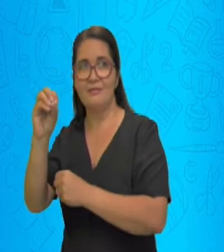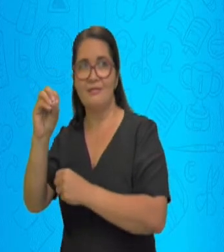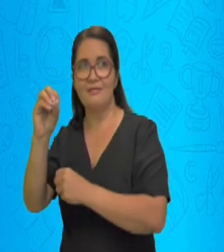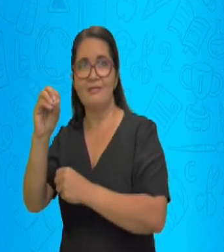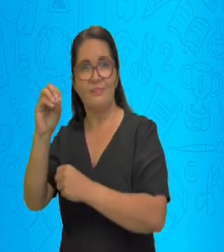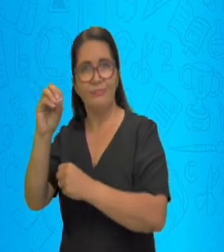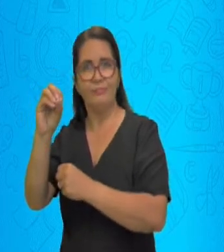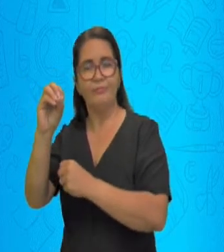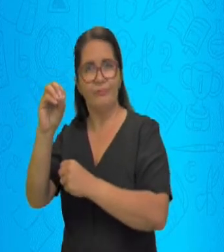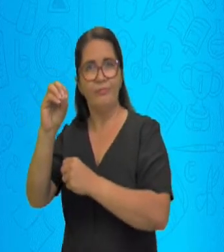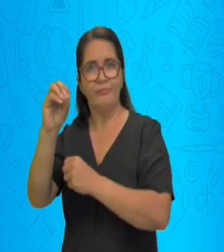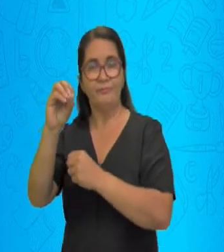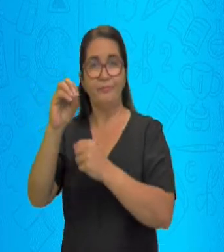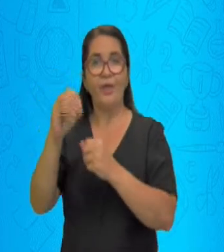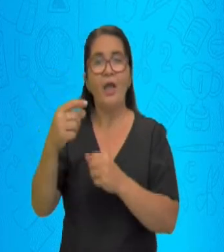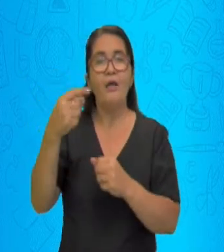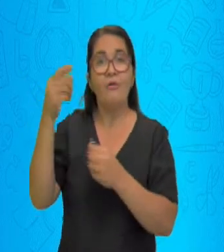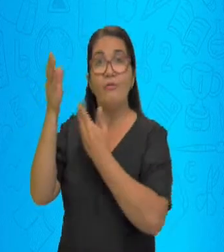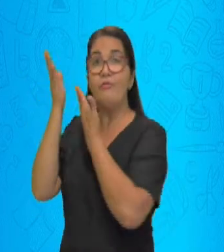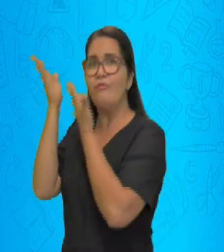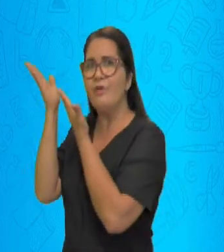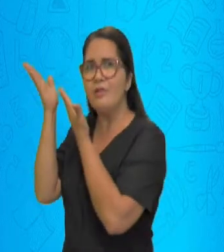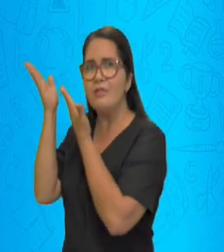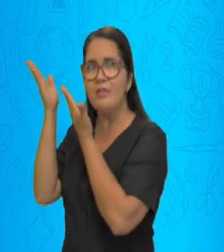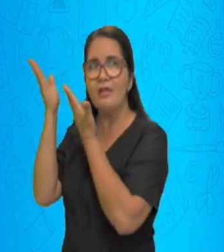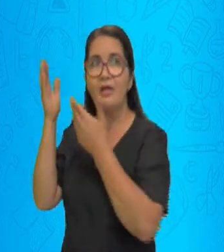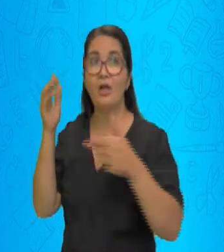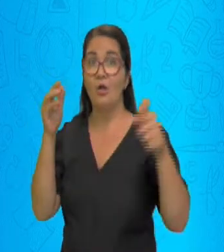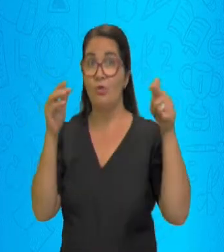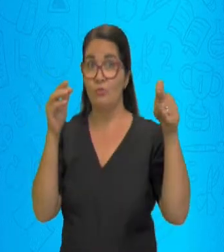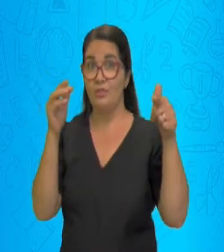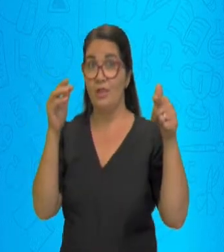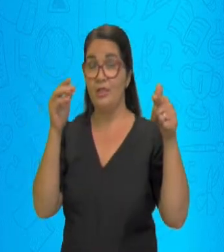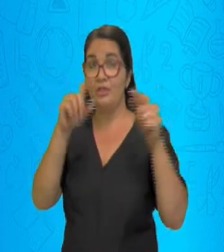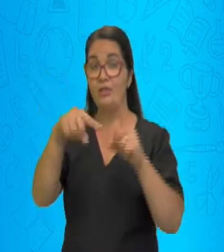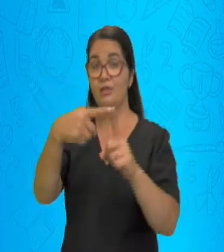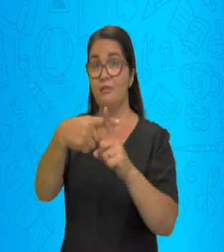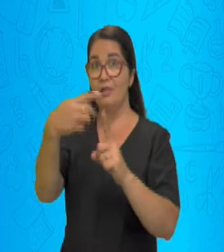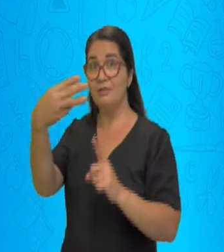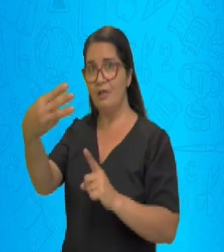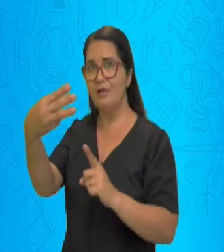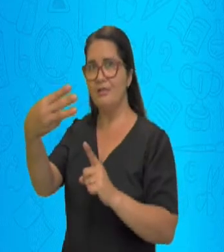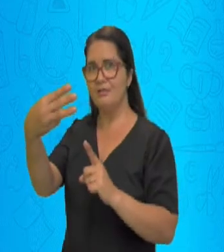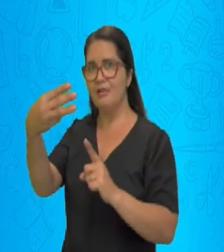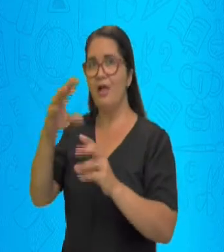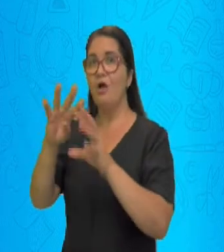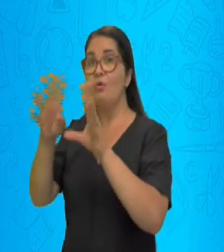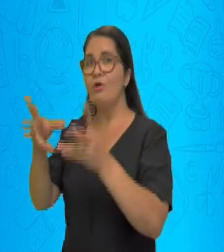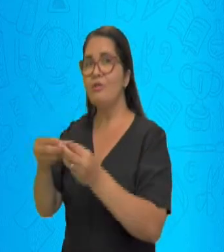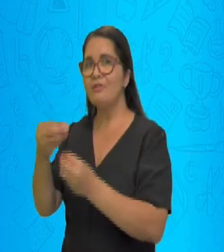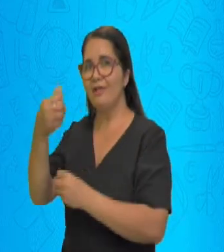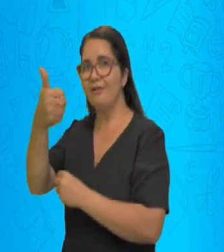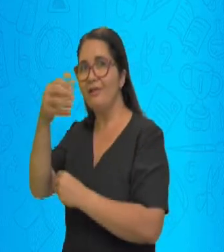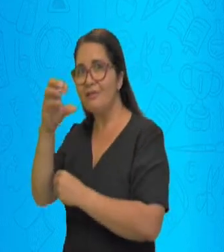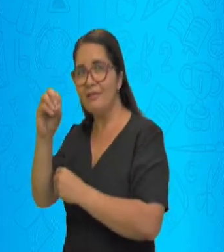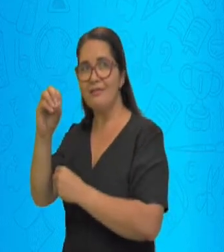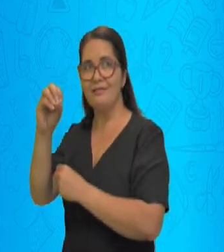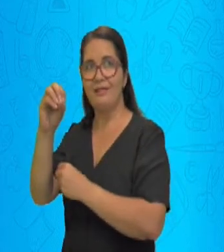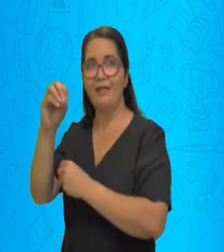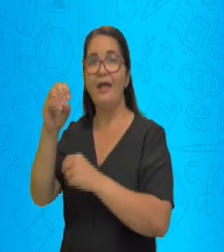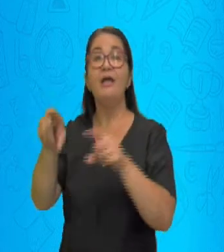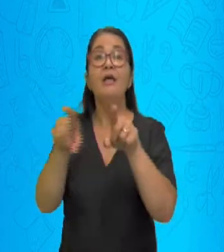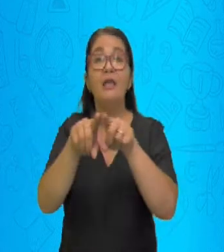está aqui nessa operação. Aqui ele está na frente. 7 mais 3 mais 7, eu tenho